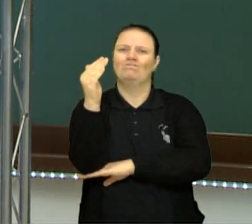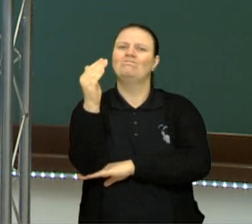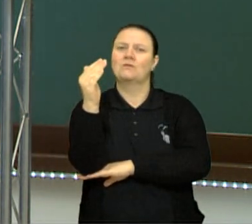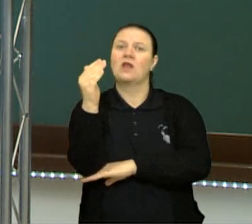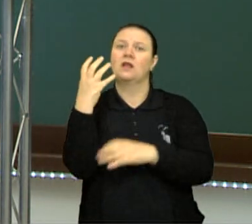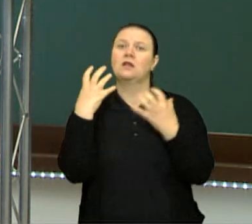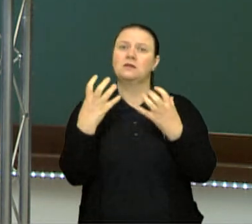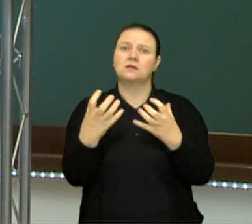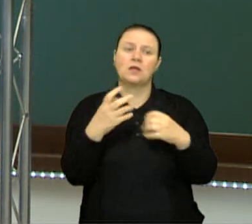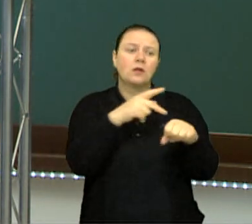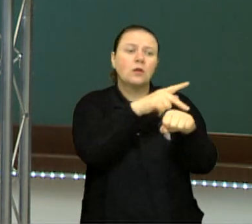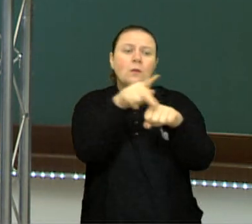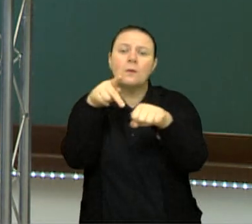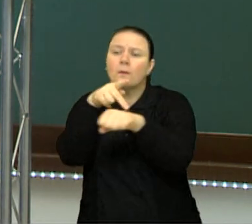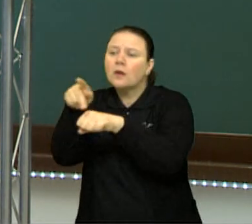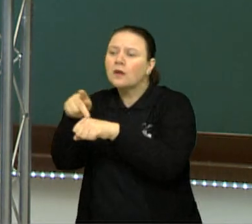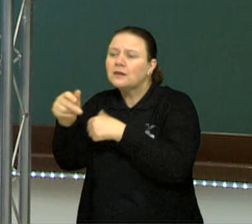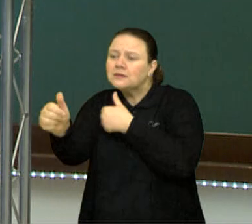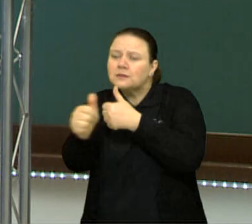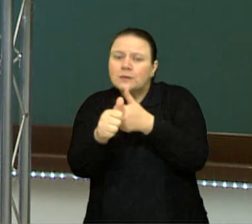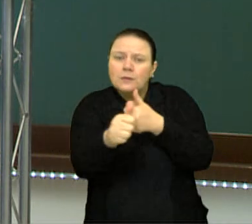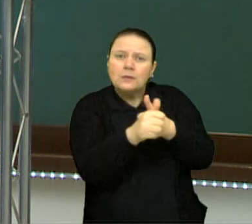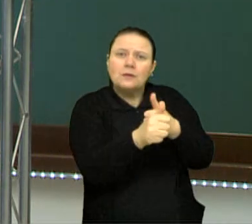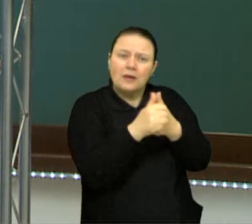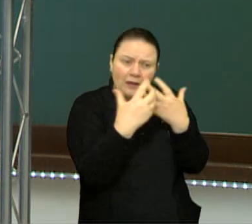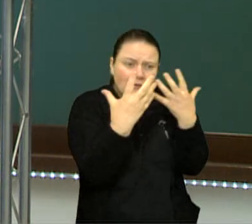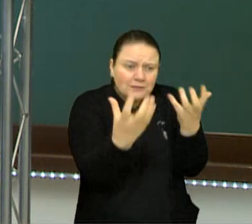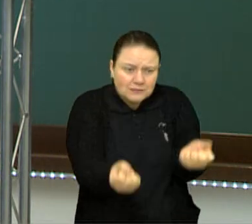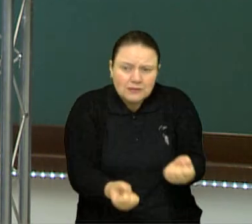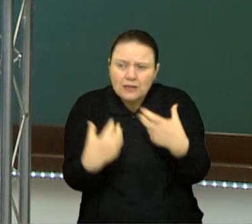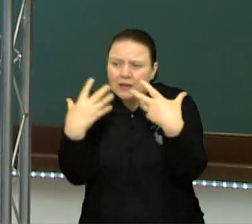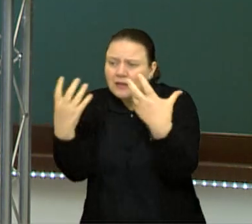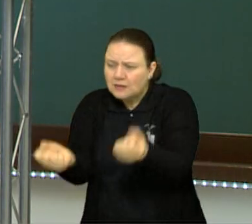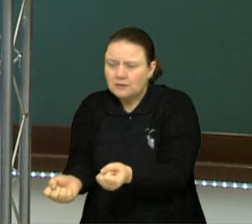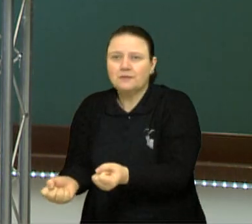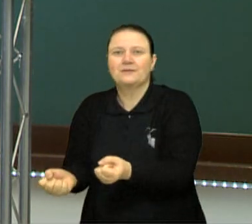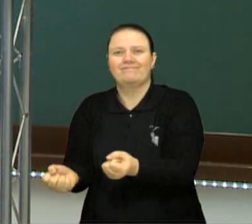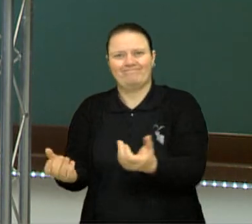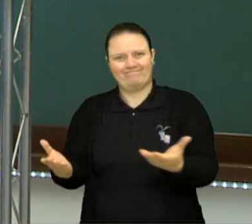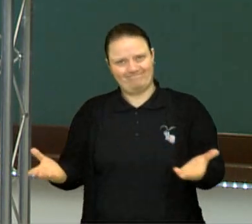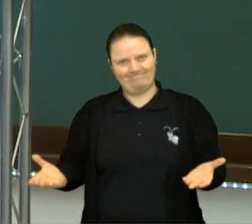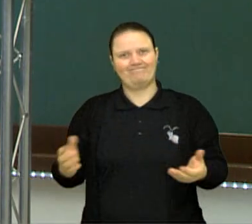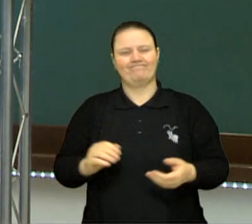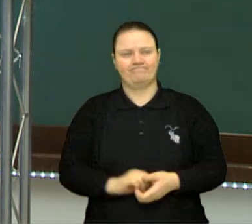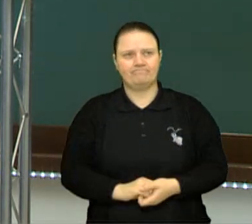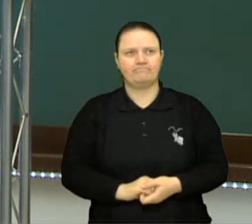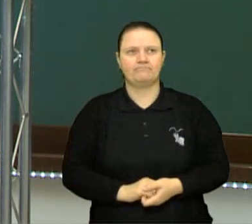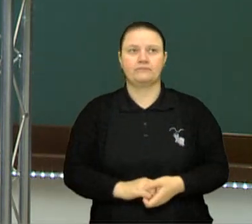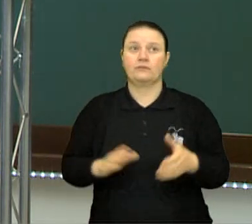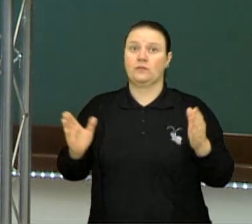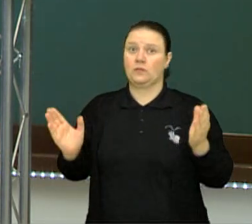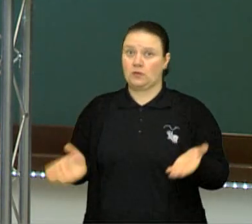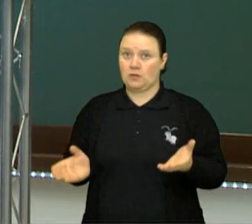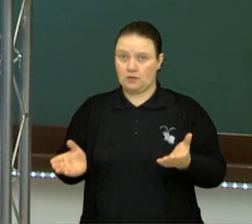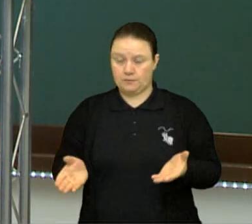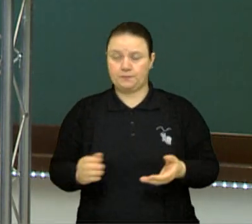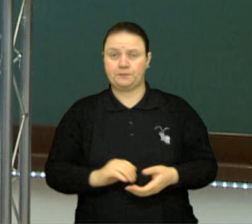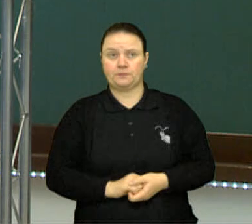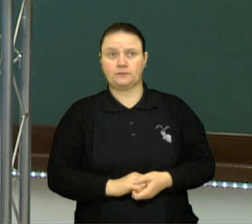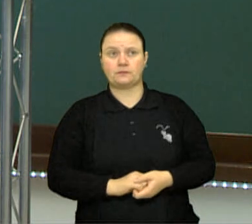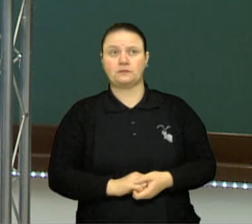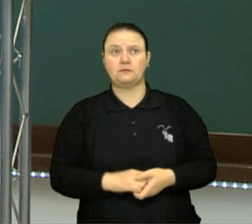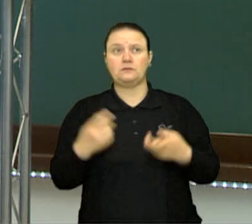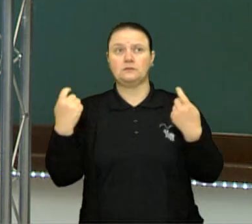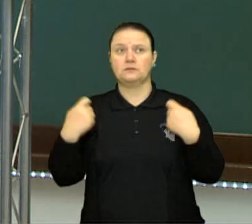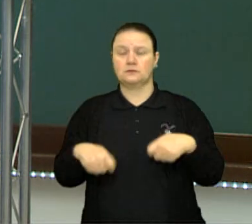literalmente aceitem e reconheçam eles enquanto fronteiras, enquanto país. Para isso, obviamente, a gente tem que dar